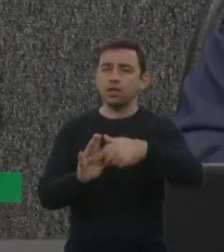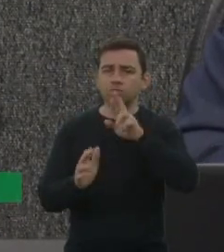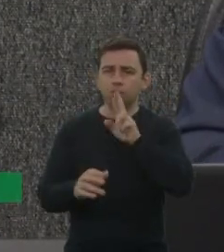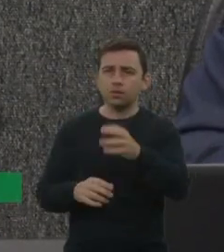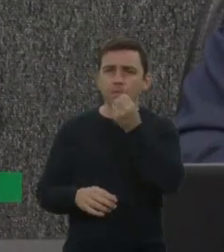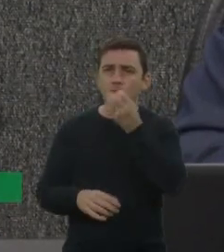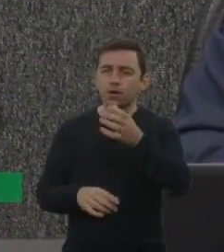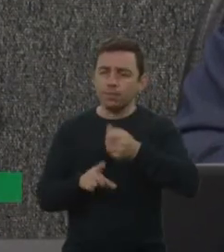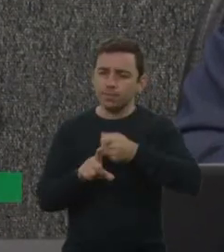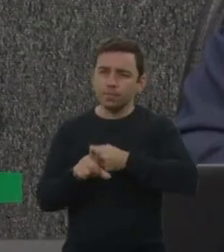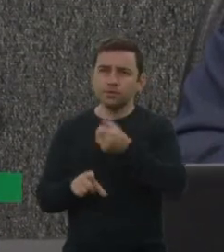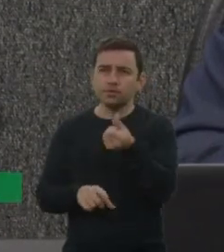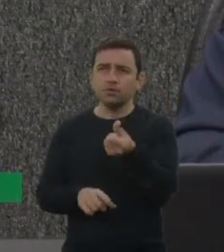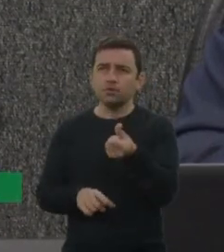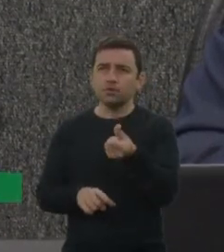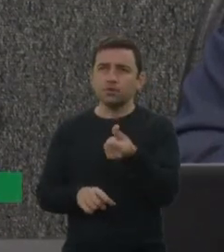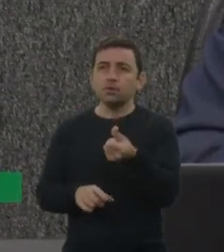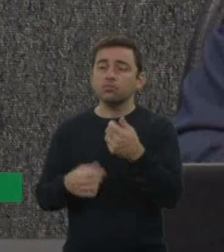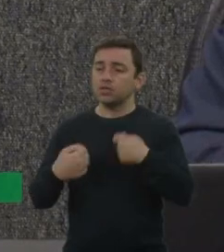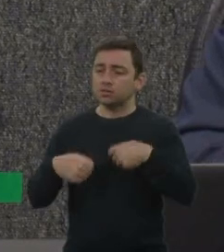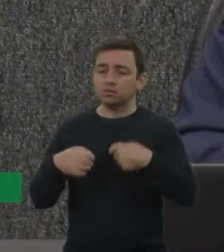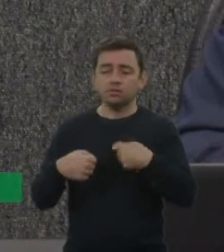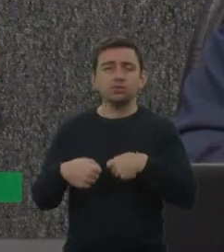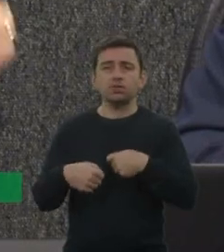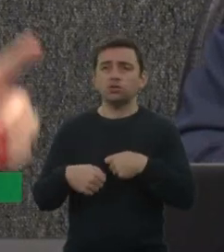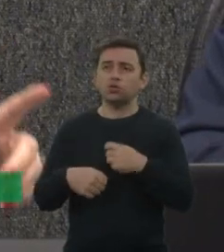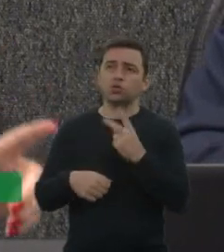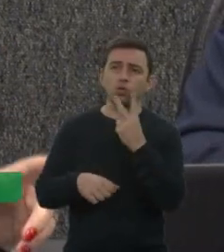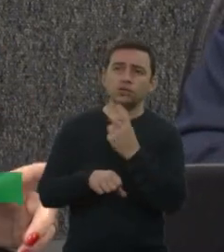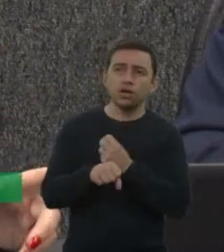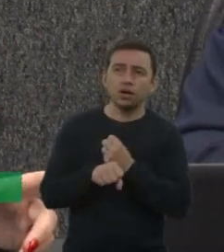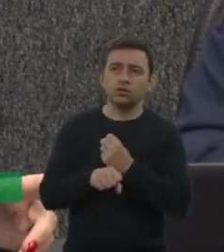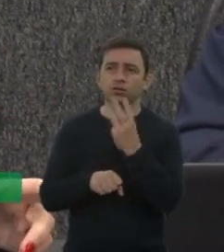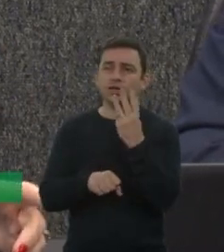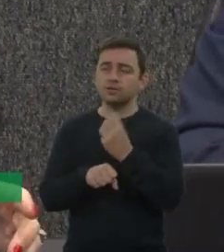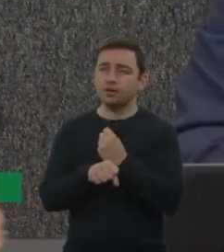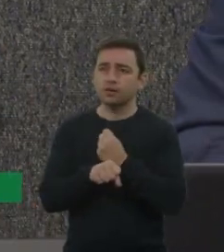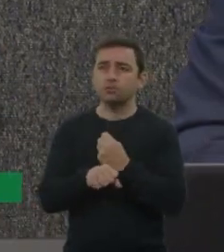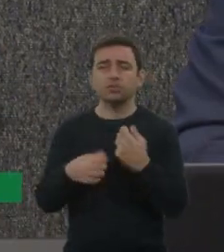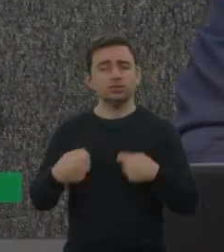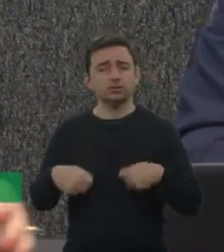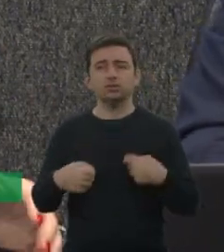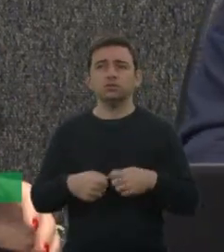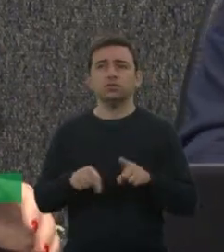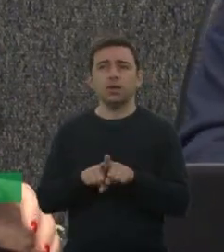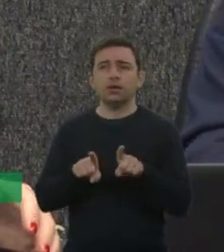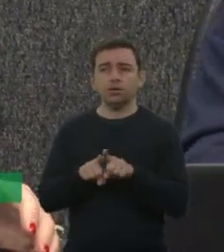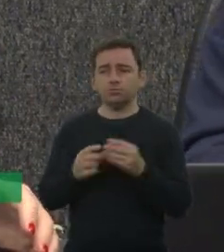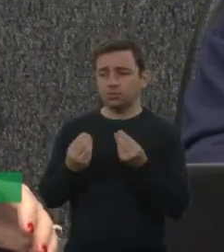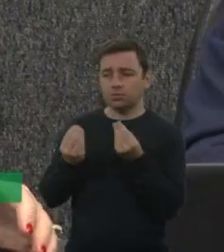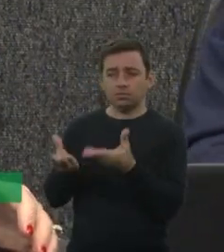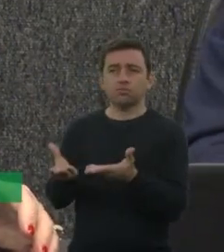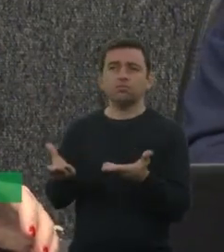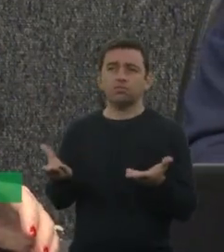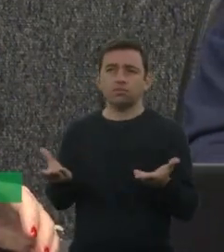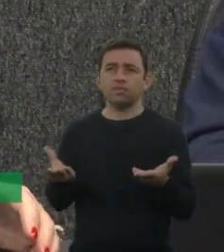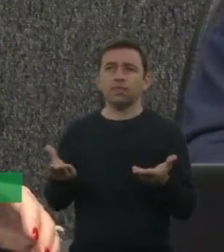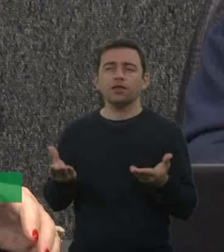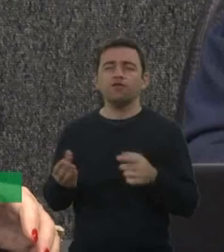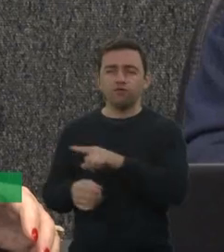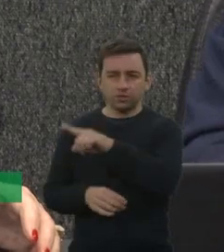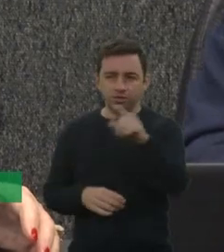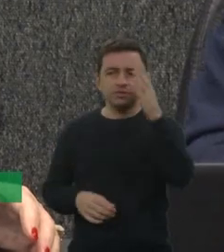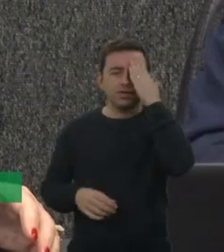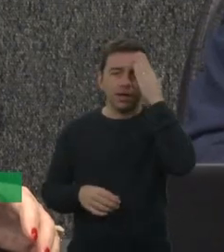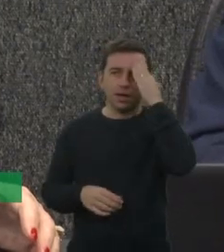dá acesso com 2 anos, 3 anos. E aí, doutor Levi, a gente conhece a expertise e a Margarete esteve conosco